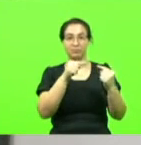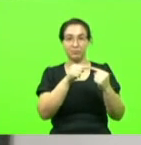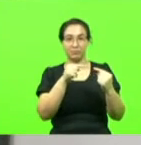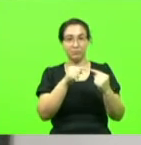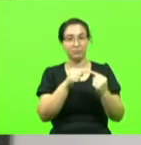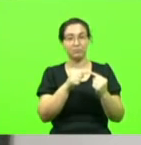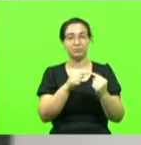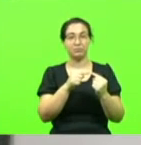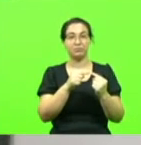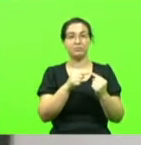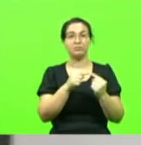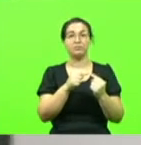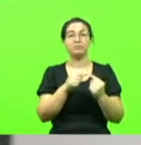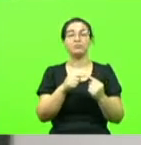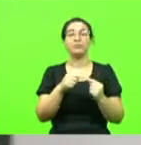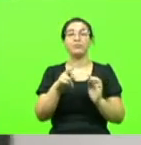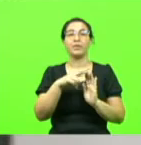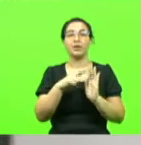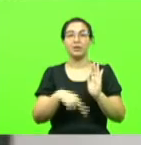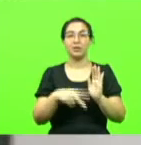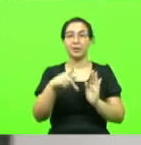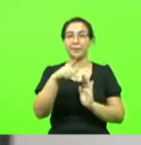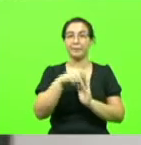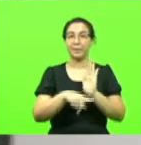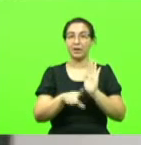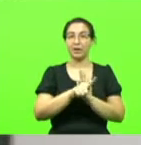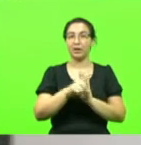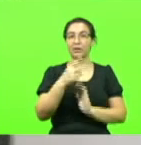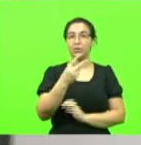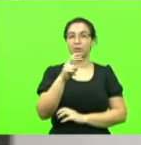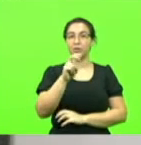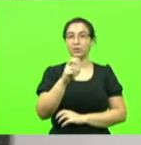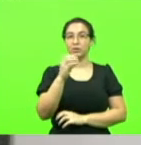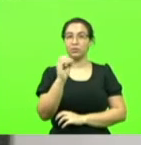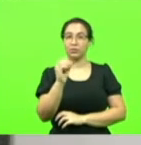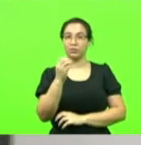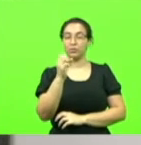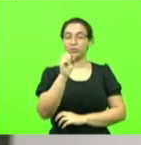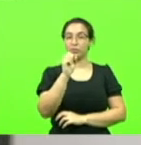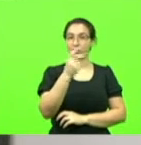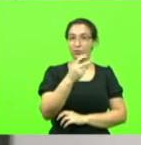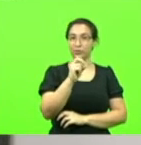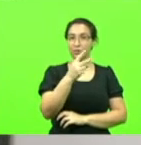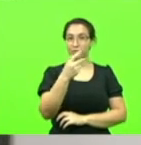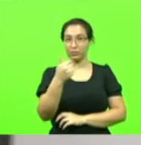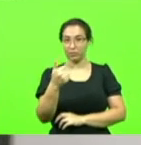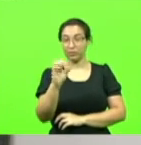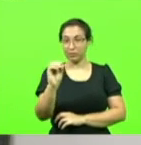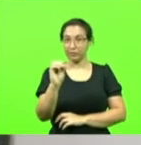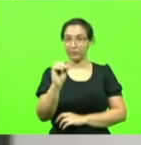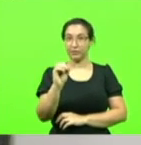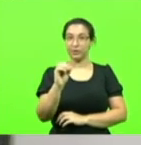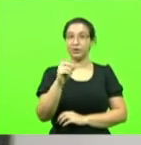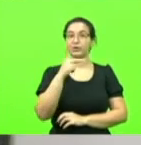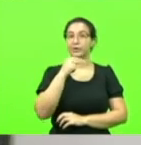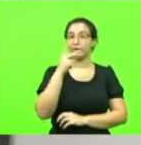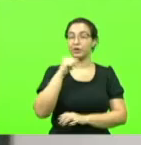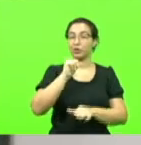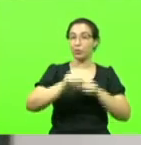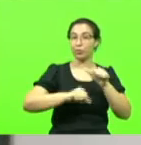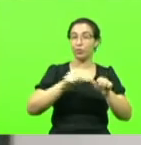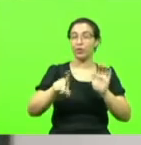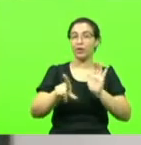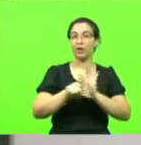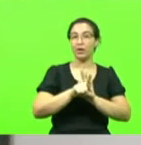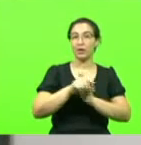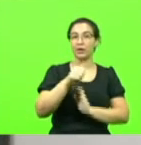desta casa a bloqueia a relatoria do pl 258 2020 autoria do deputado Kennedy Nunes que altera